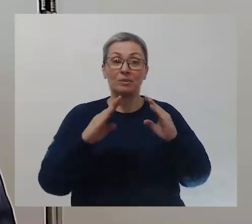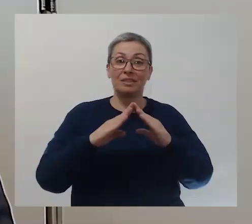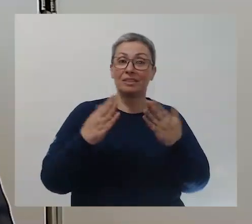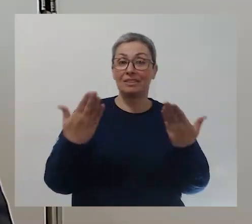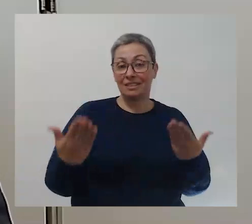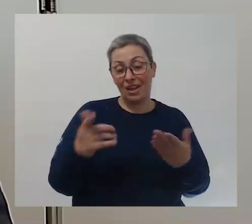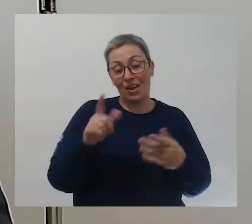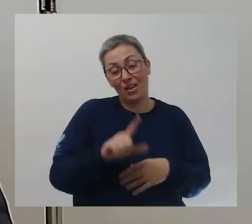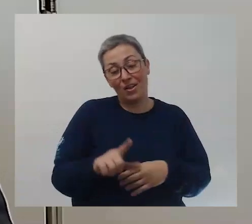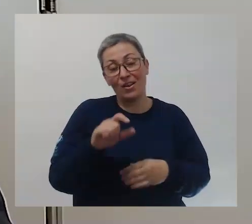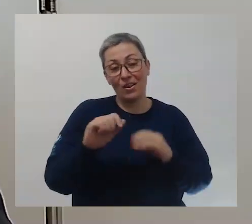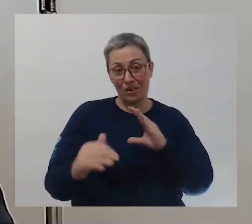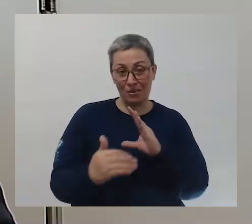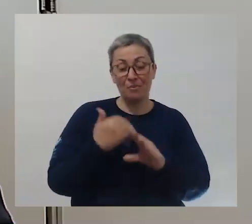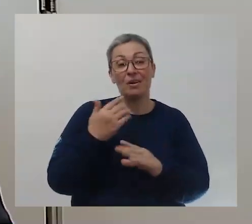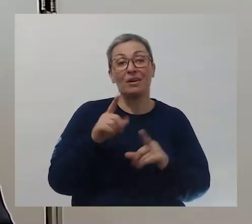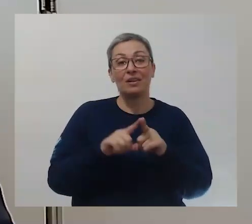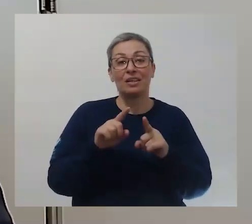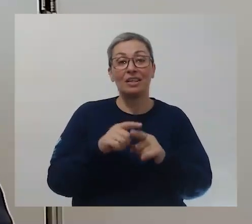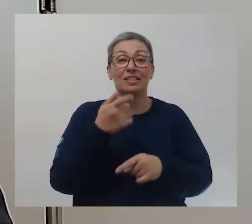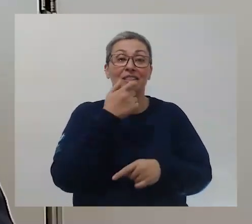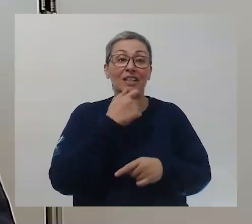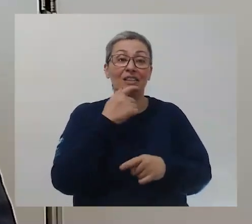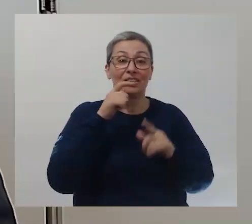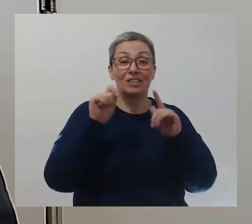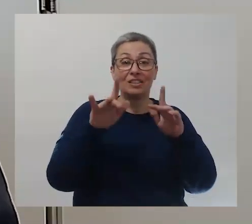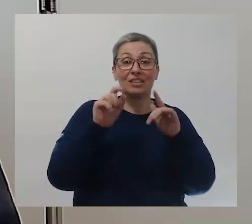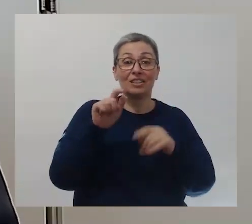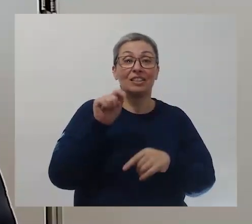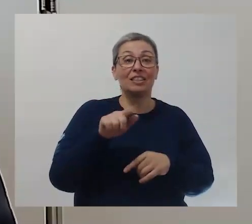claro, também nos enviar no e-mail